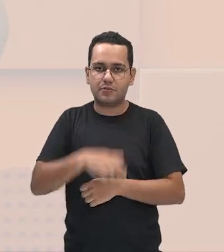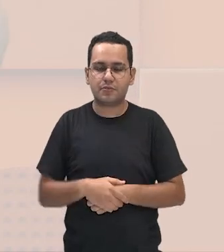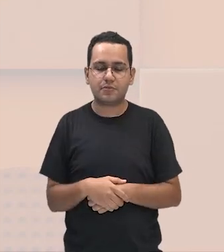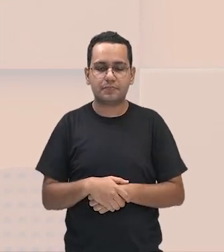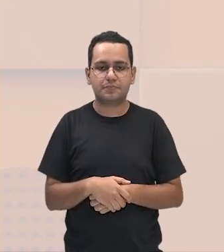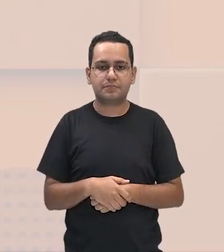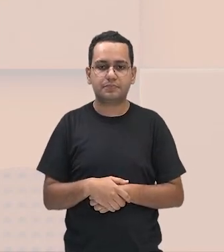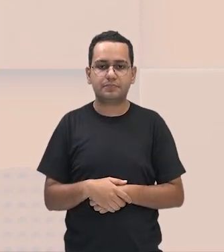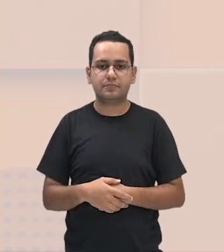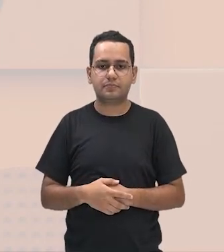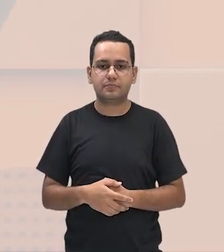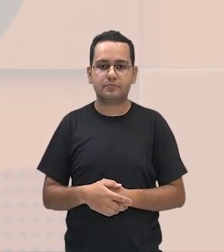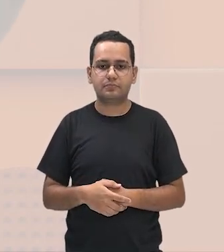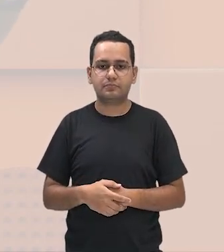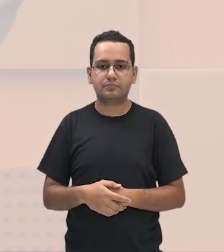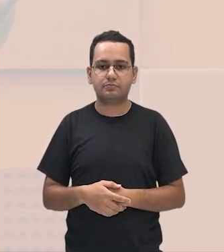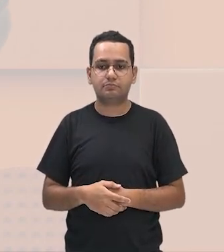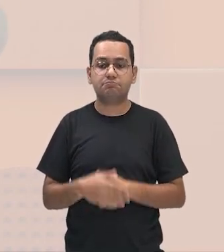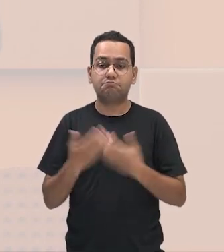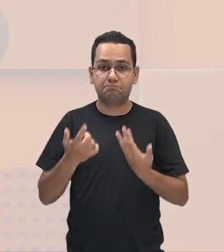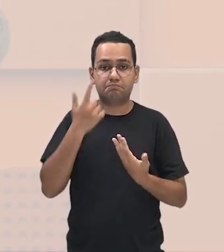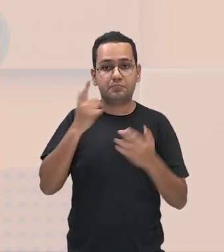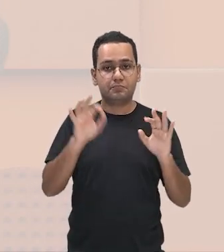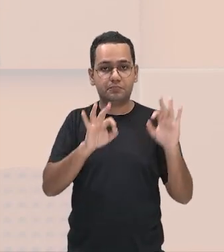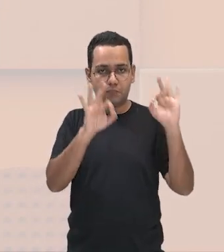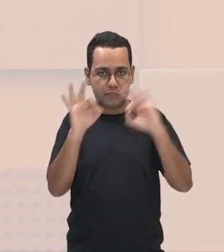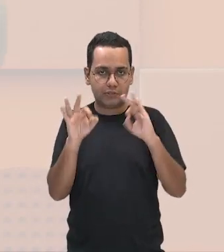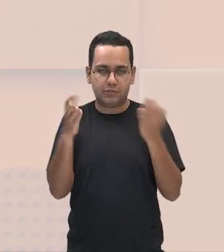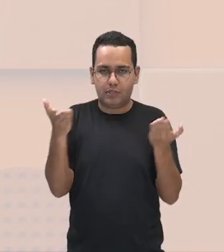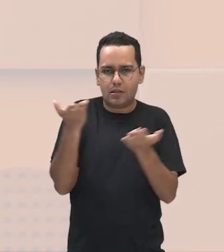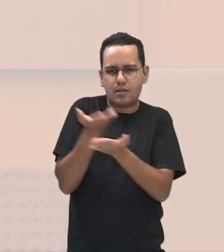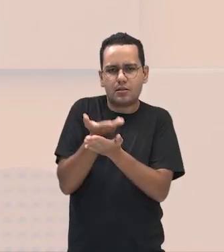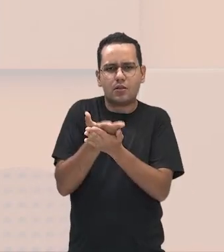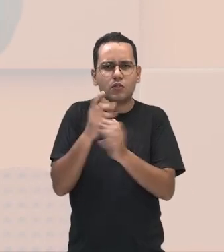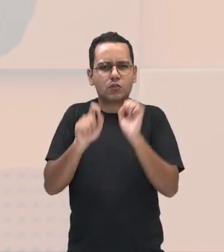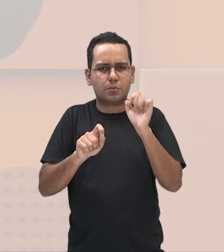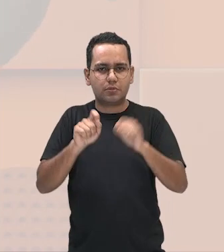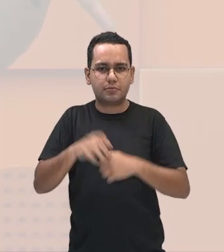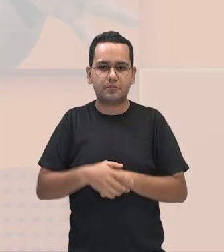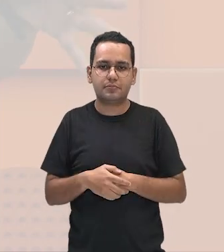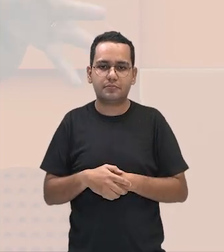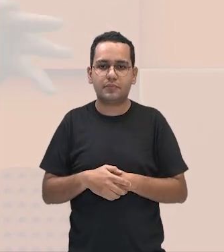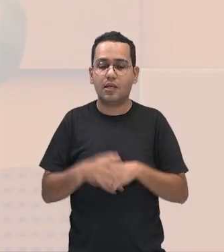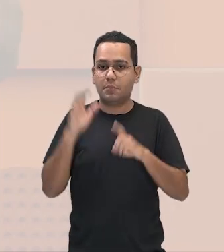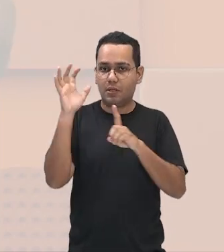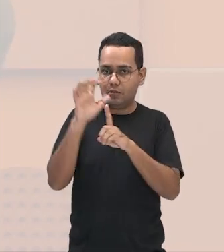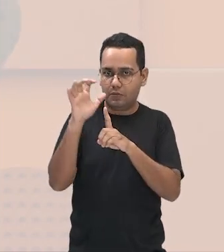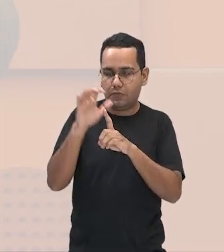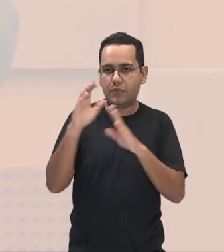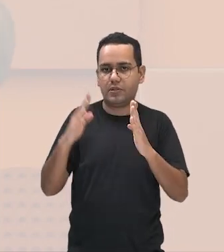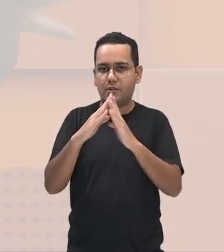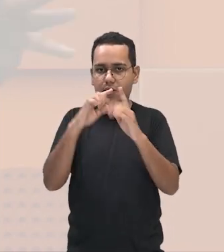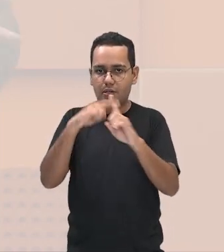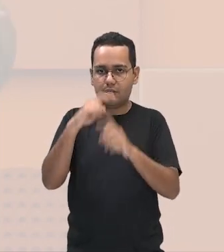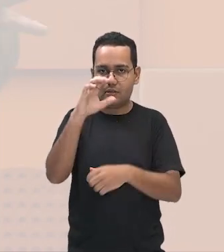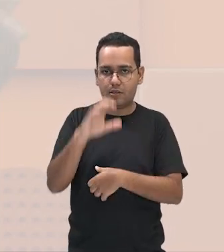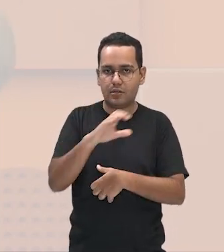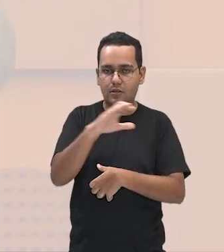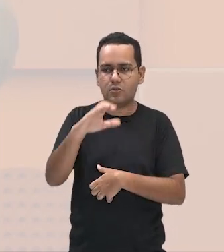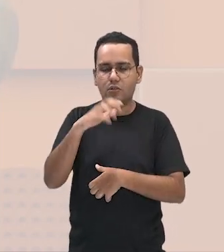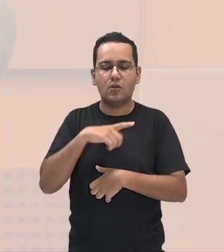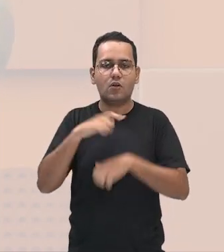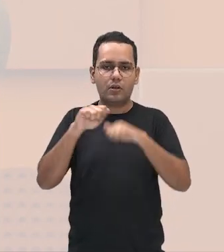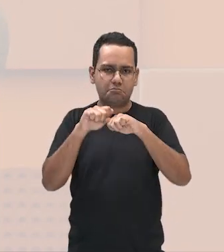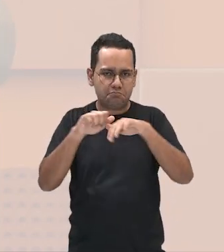religiosidade. Então, vocês acompanharam comigo nessa aula maravilhosa sobre essa influência da igreja em várias partes,